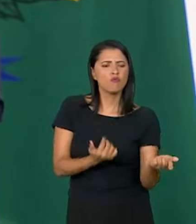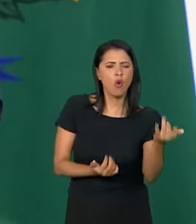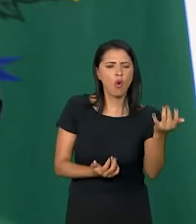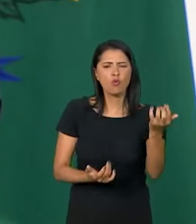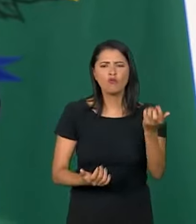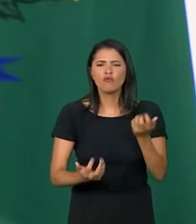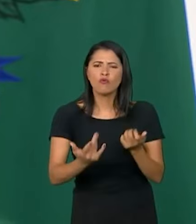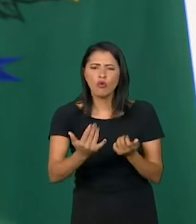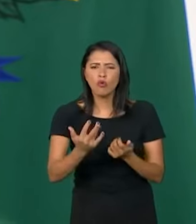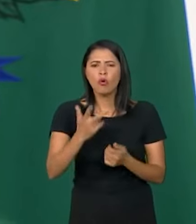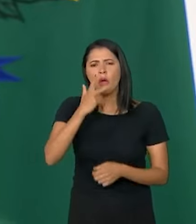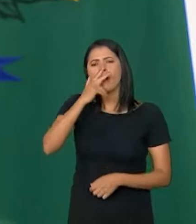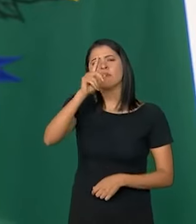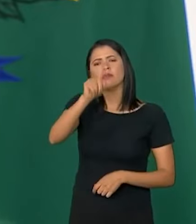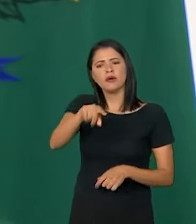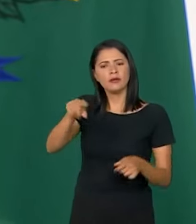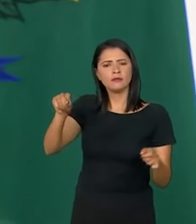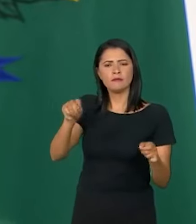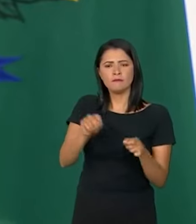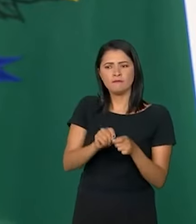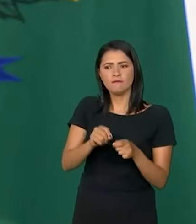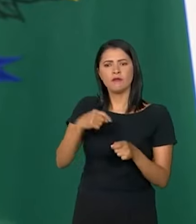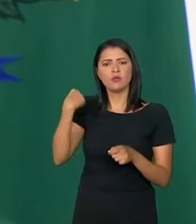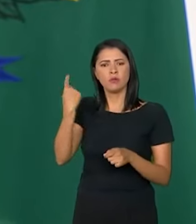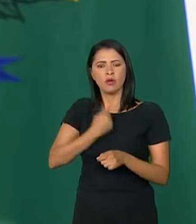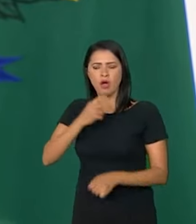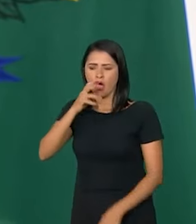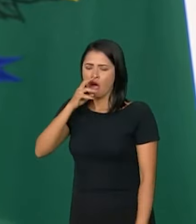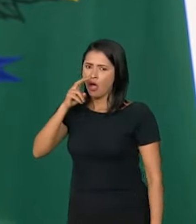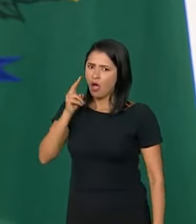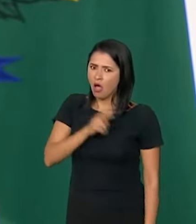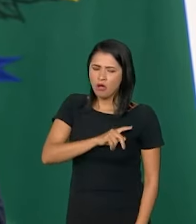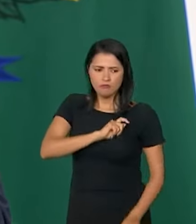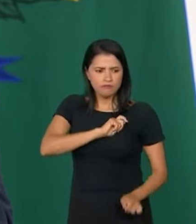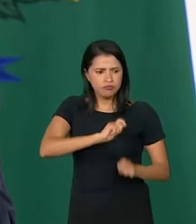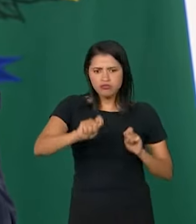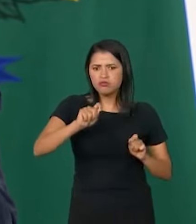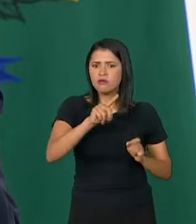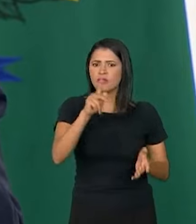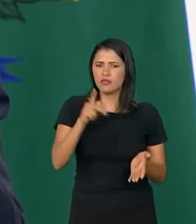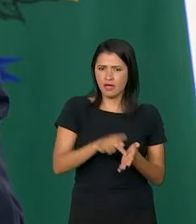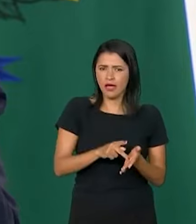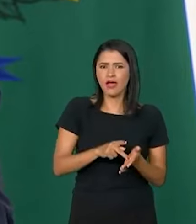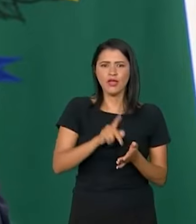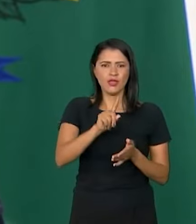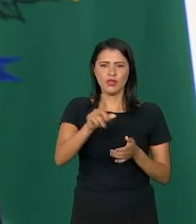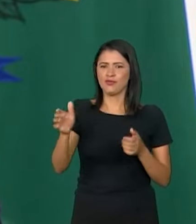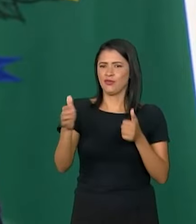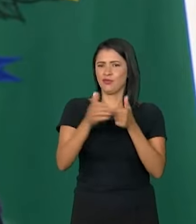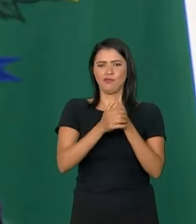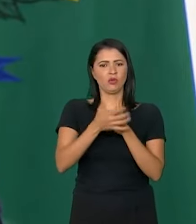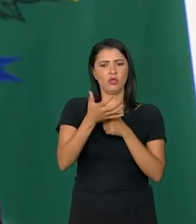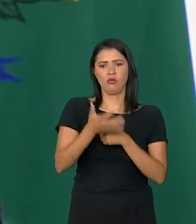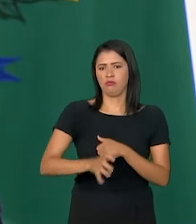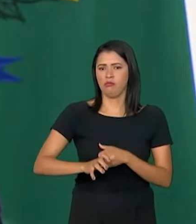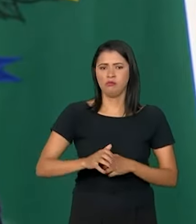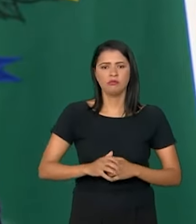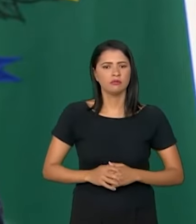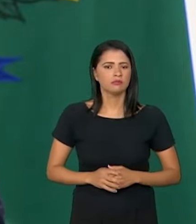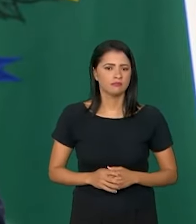seja dando a impressão que foi feito aquilo pra gente ver que estava tocando fogo da genteo